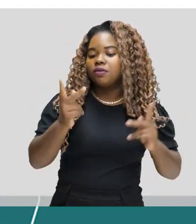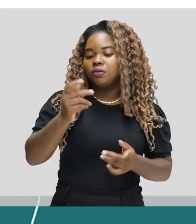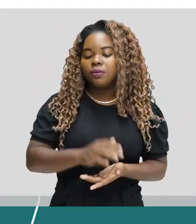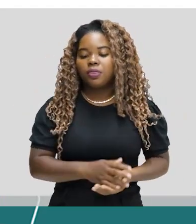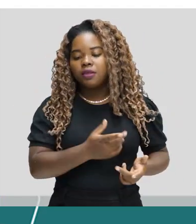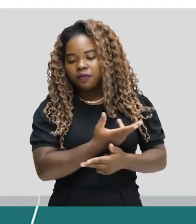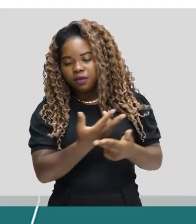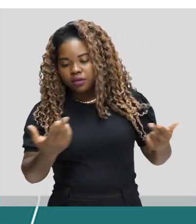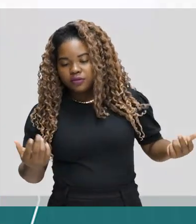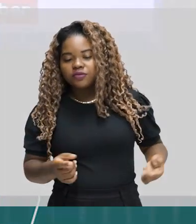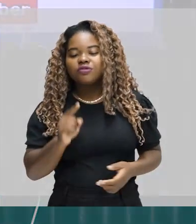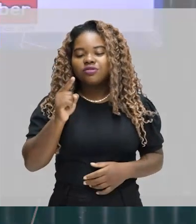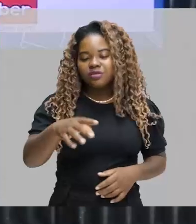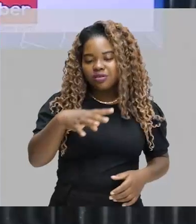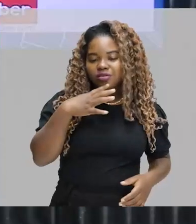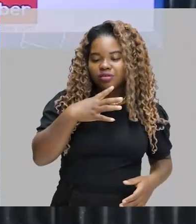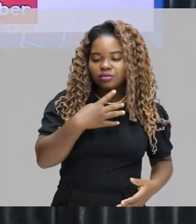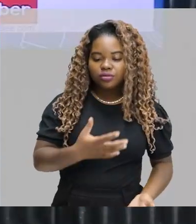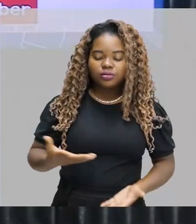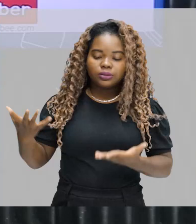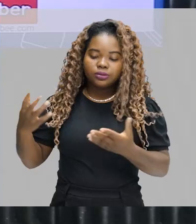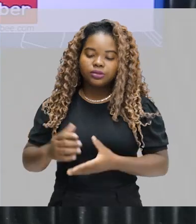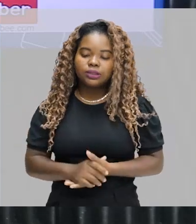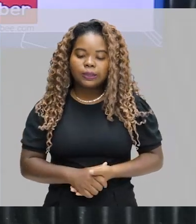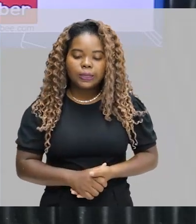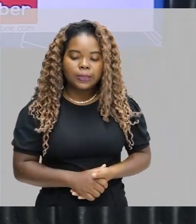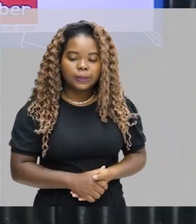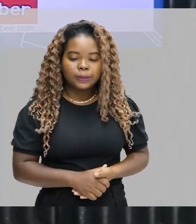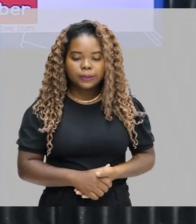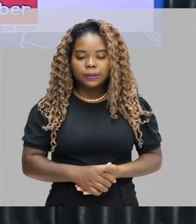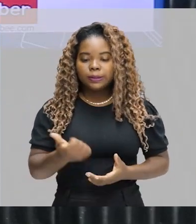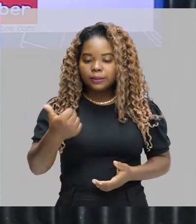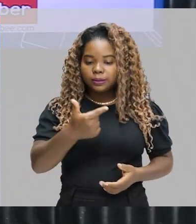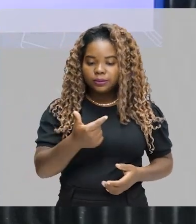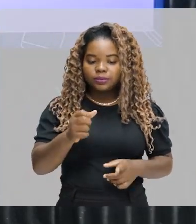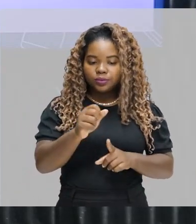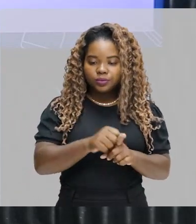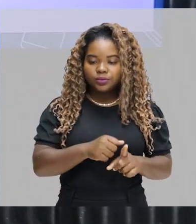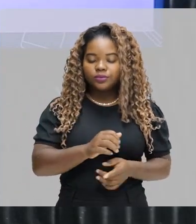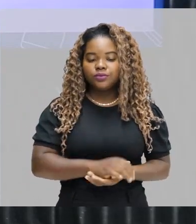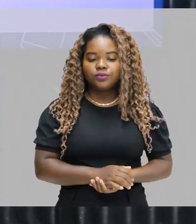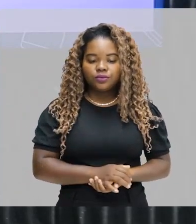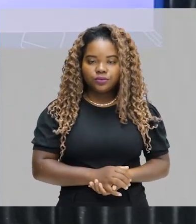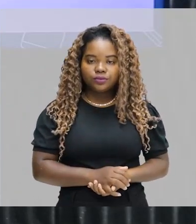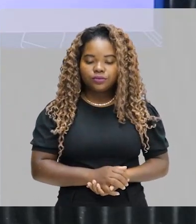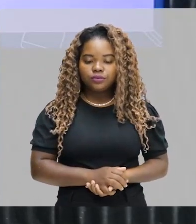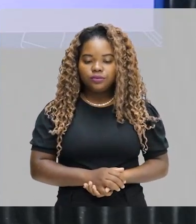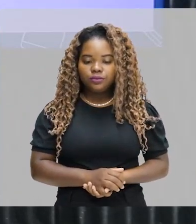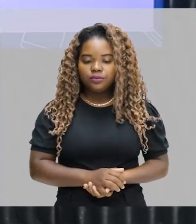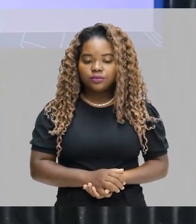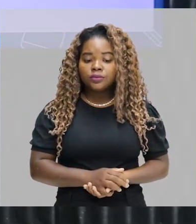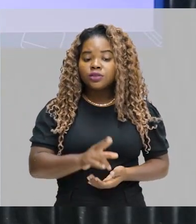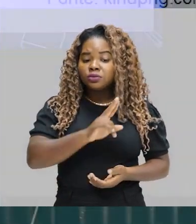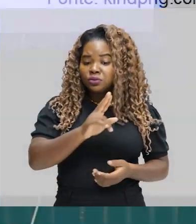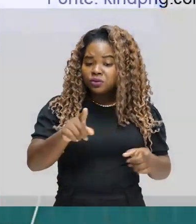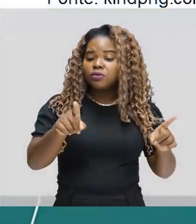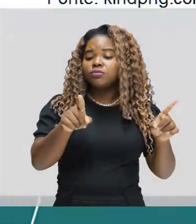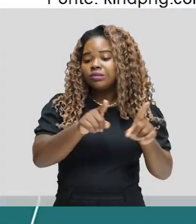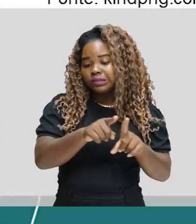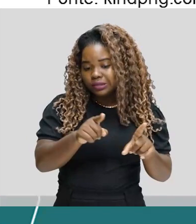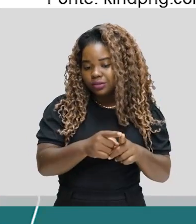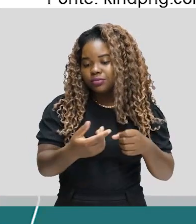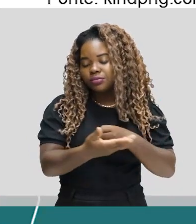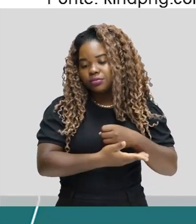julho, agosto, setembro, outubro, novembro e dezembro. Os 12 meses da mesma forma. E os nomes também